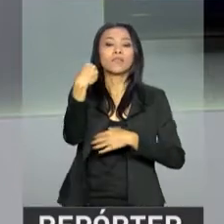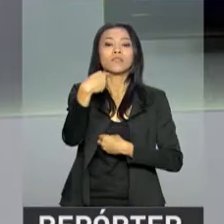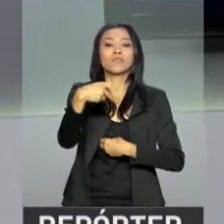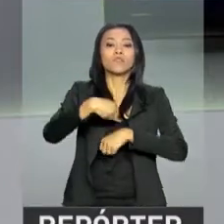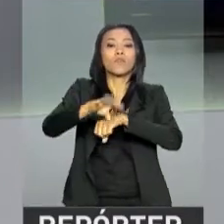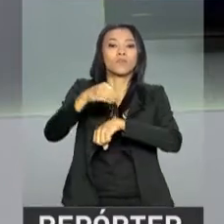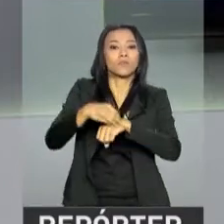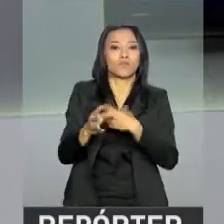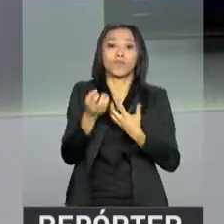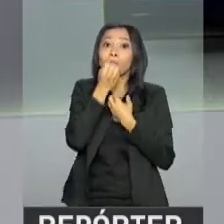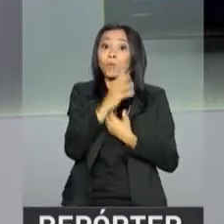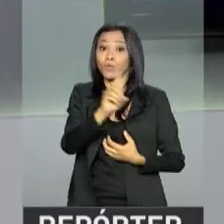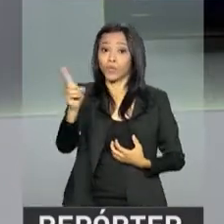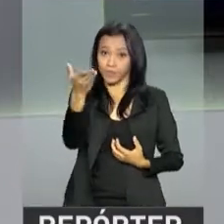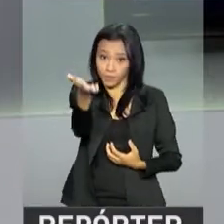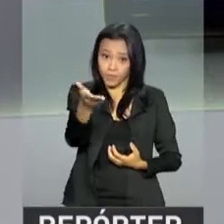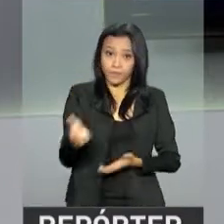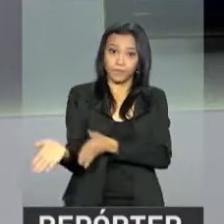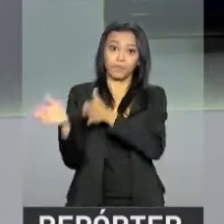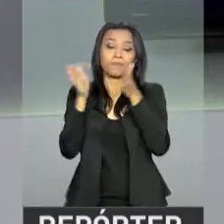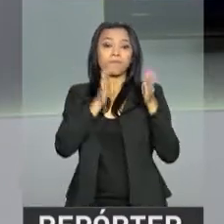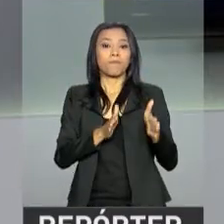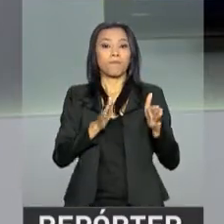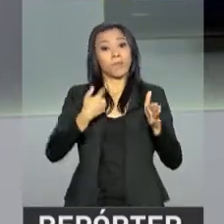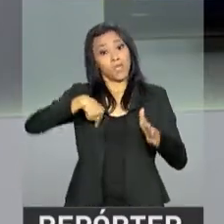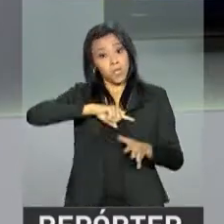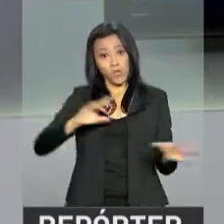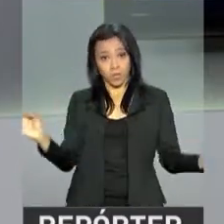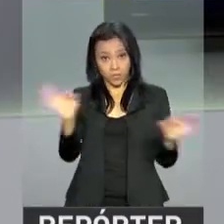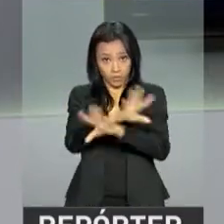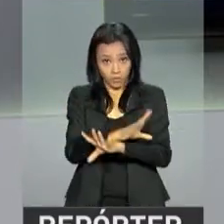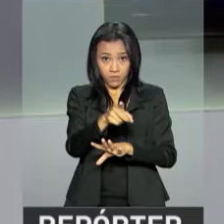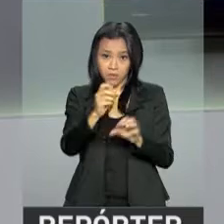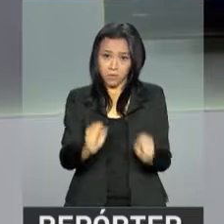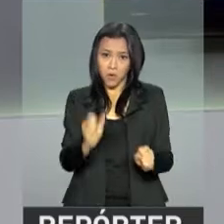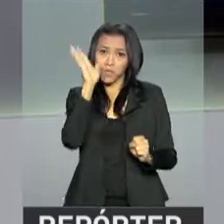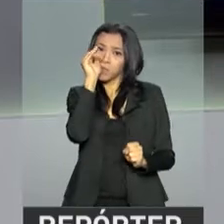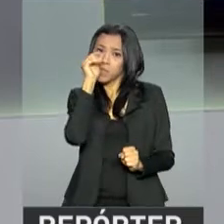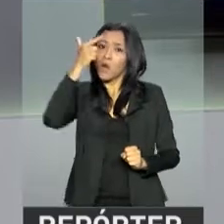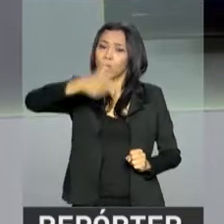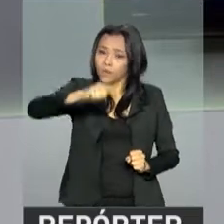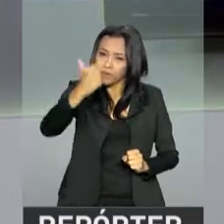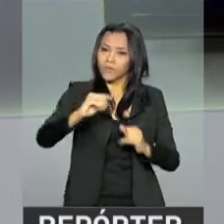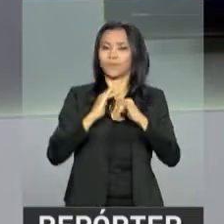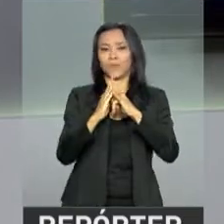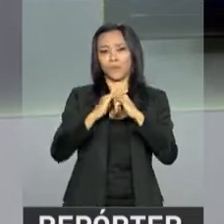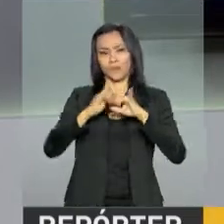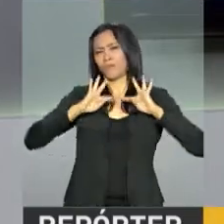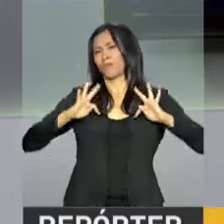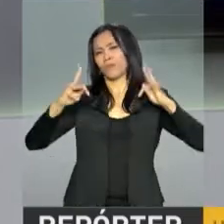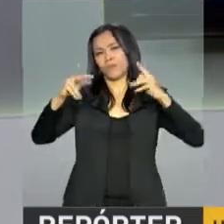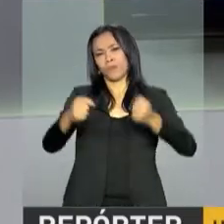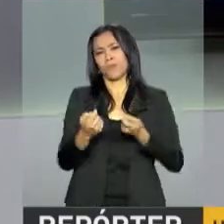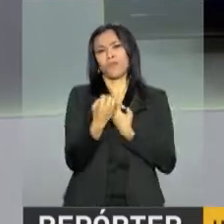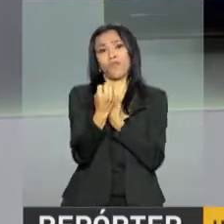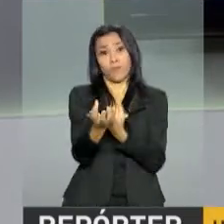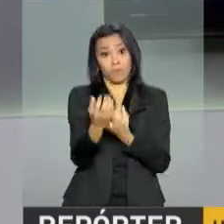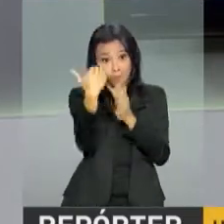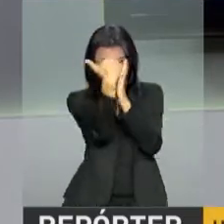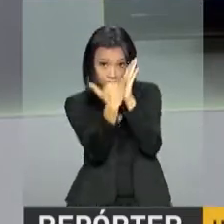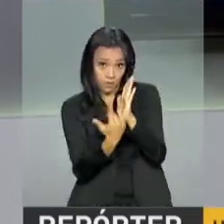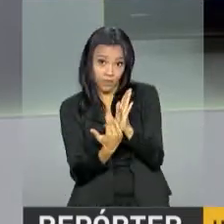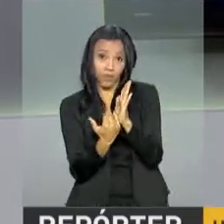suas informações um bom dia para você nós ficamos por aqui você pode rever as reportagens no youtube e toda a nossa programação